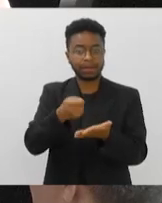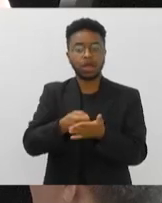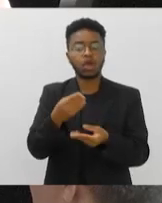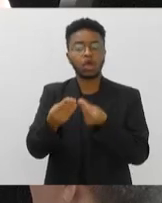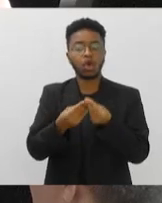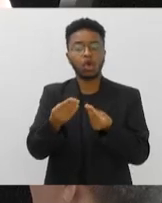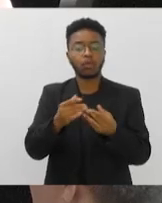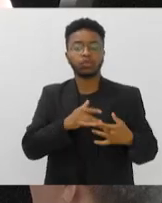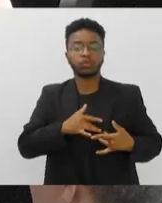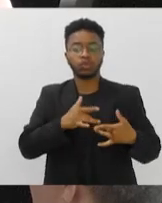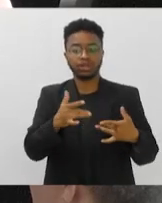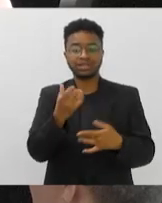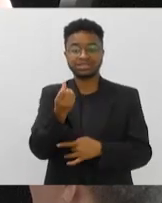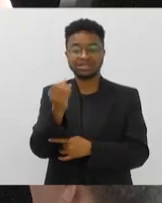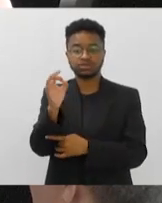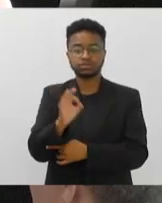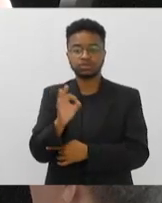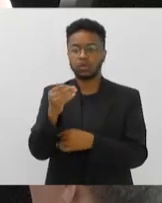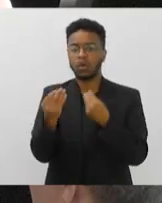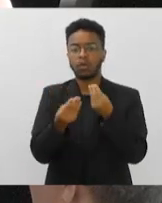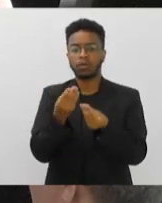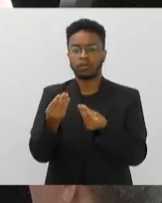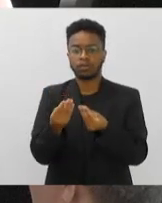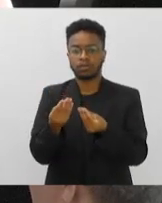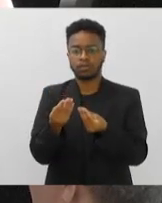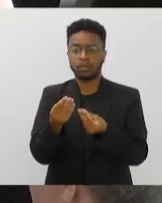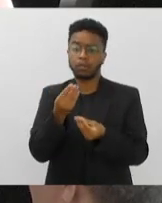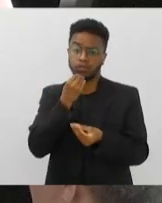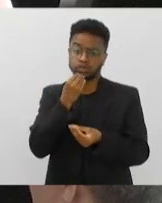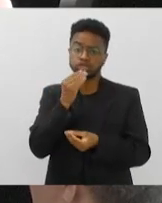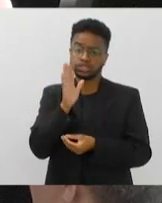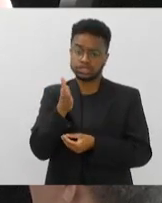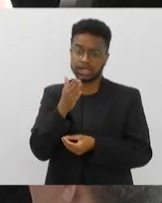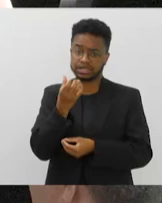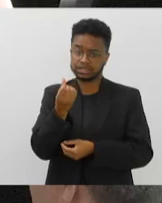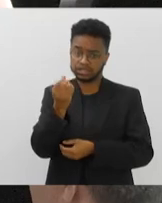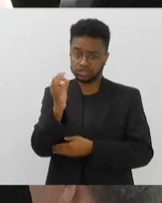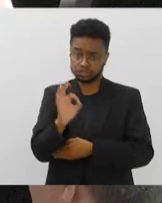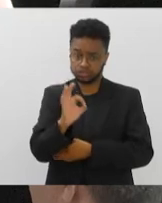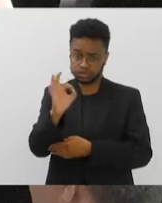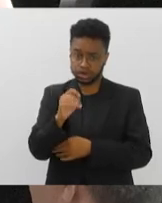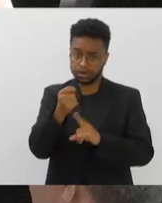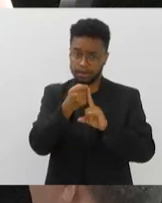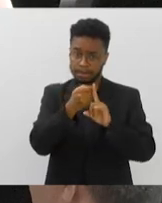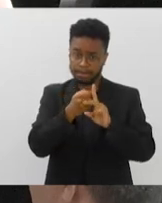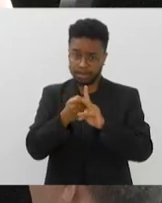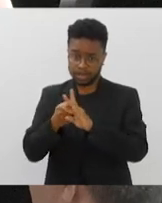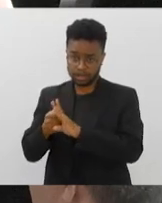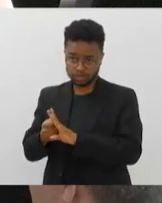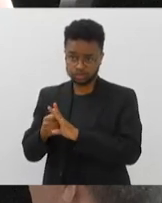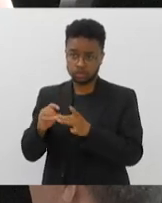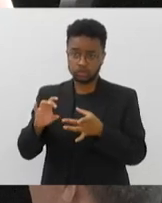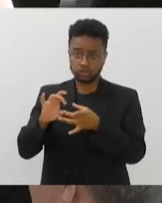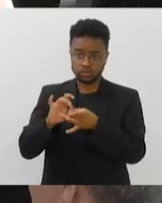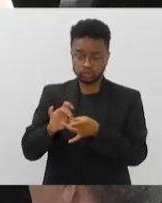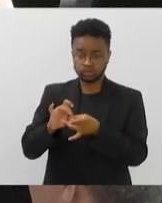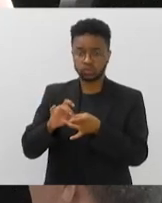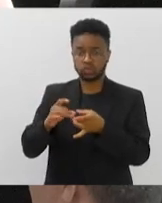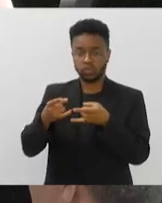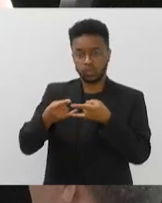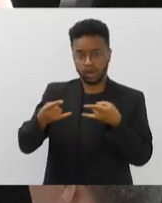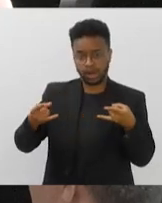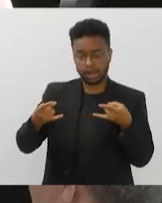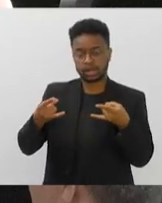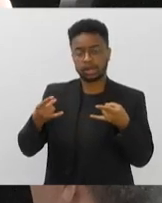doação que é 6% ela já poderia recolher os 6% mensalmente no carnê leão